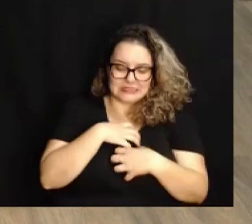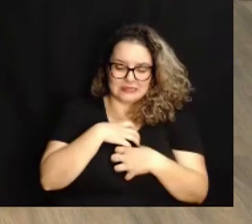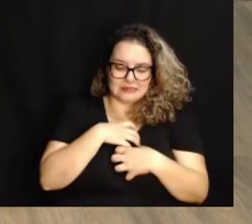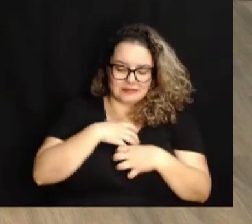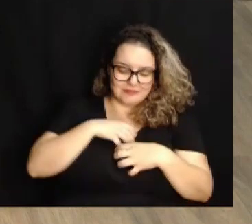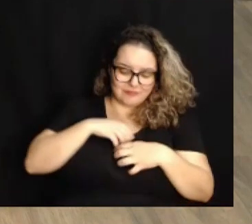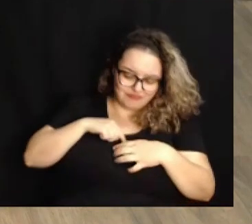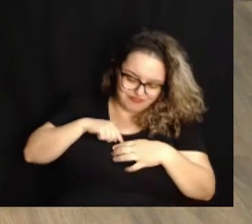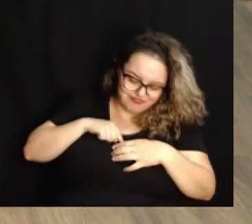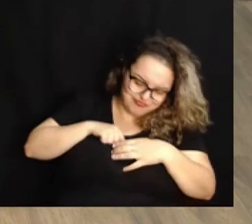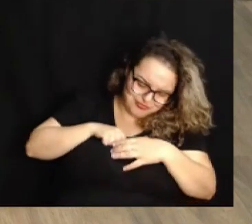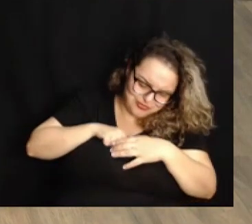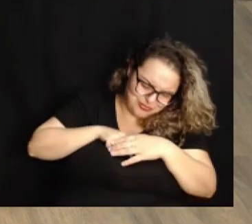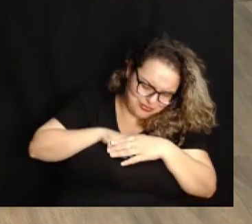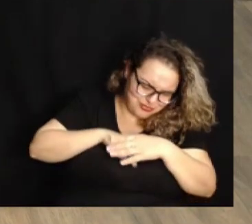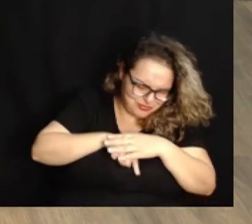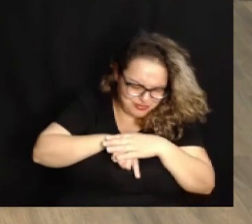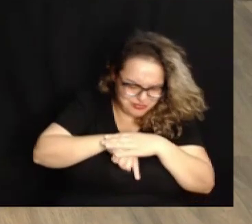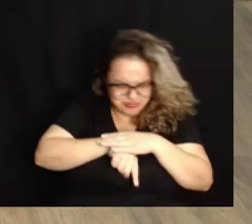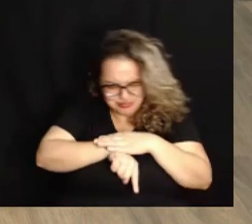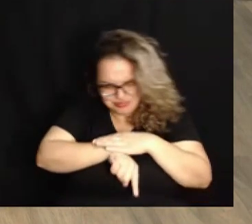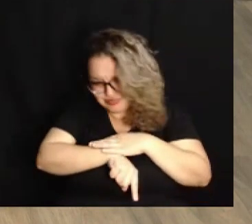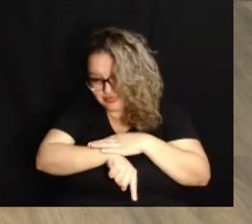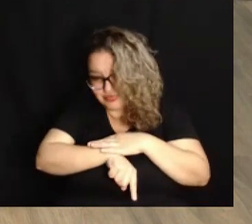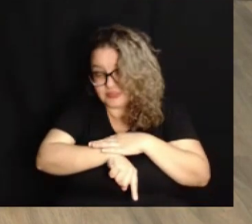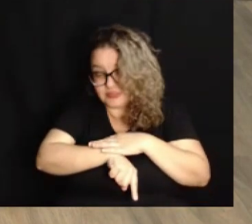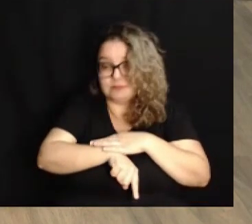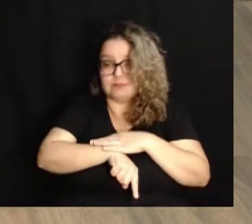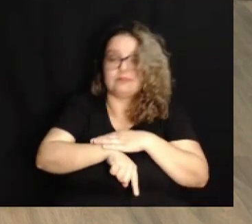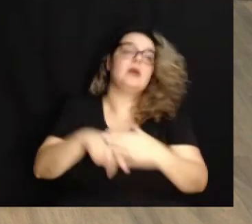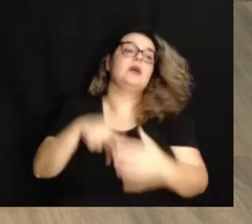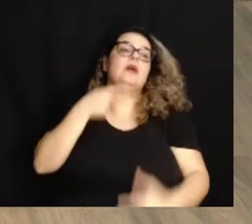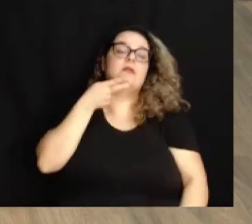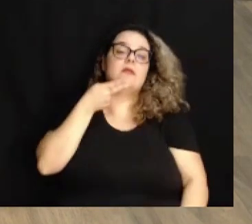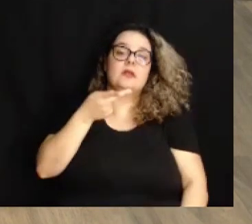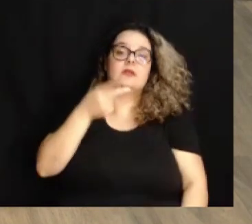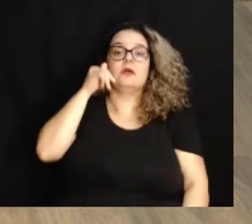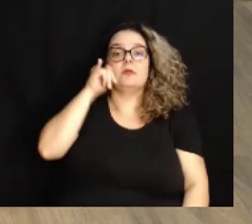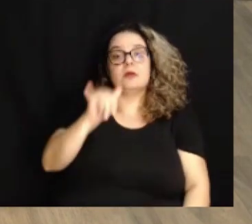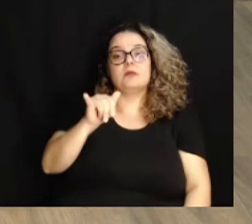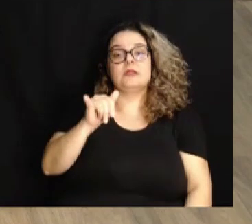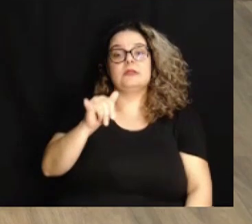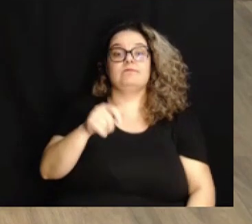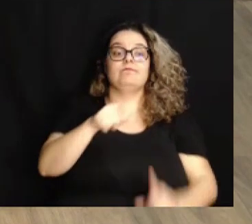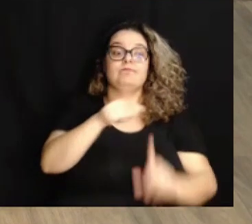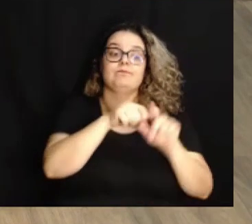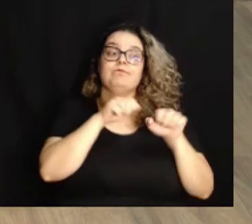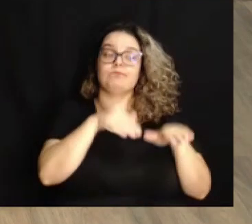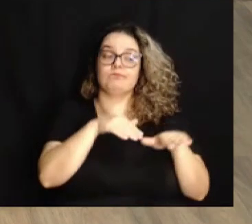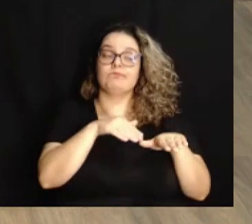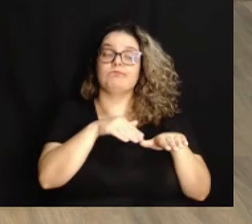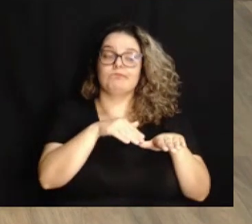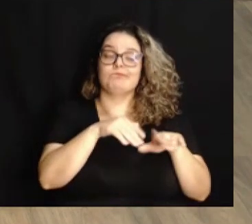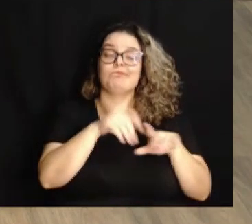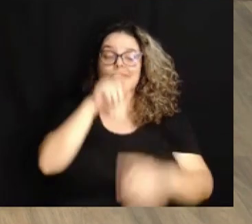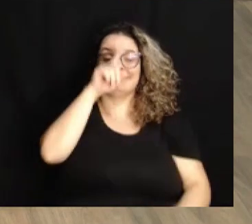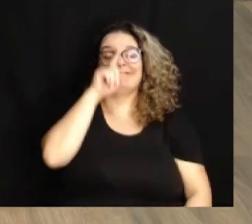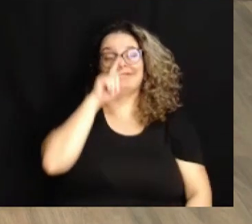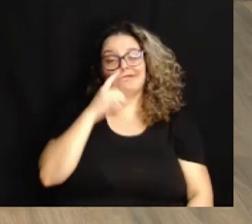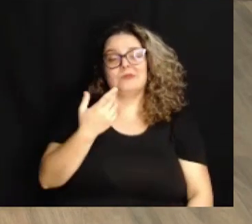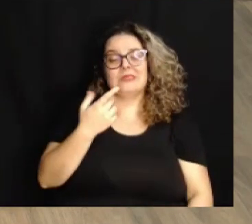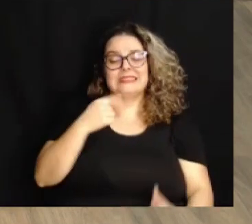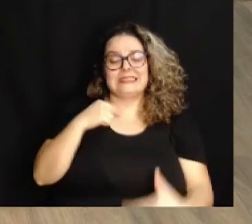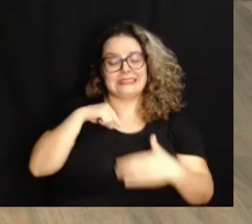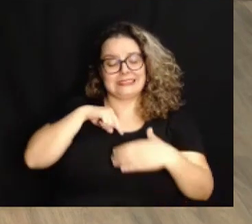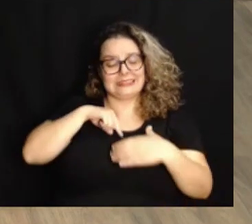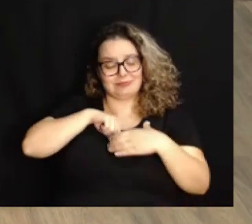como a gente está falando de prevenção, Setembro Amarelo, num fundo de poço em que de repente pode ser que ela vai